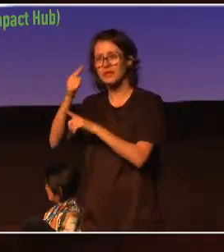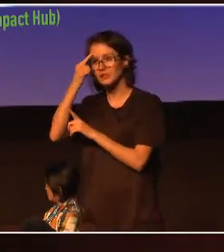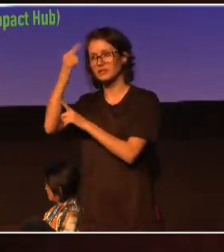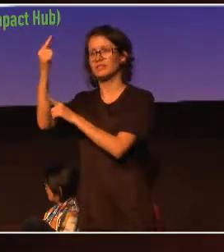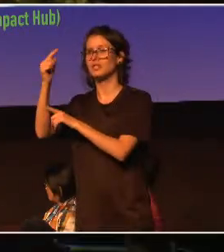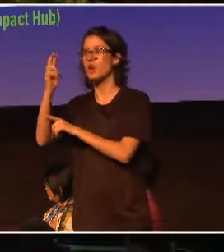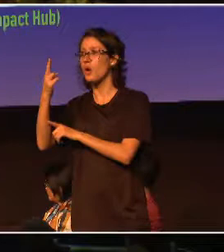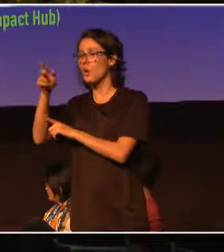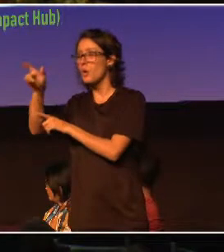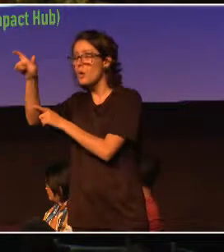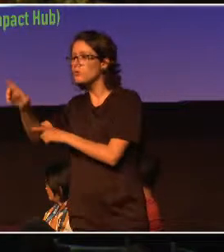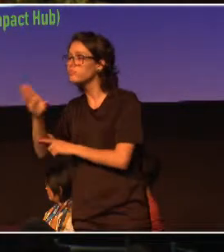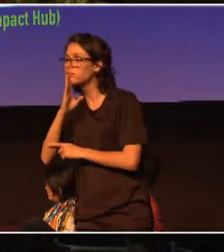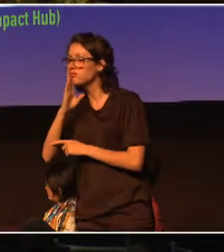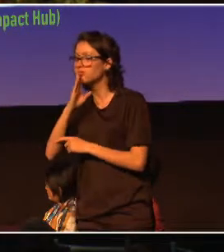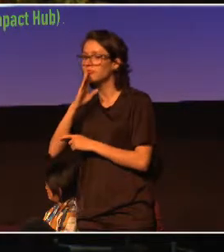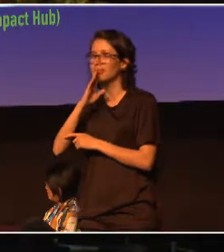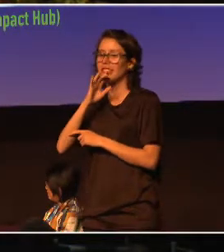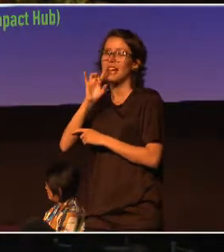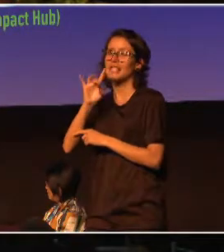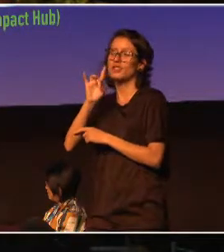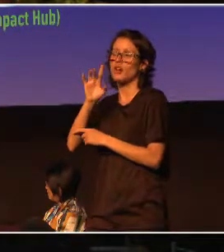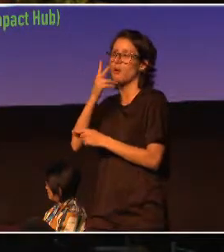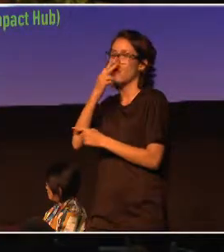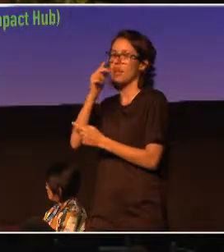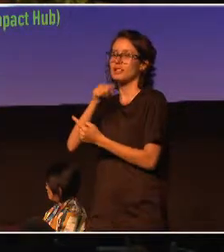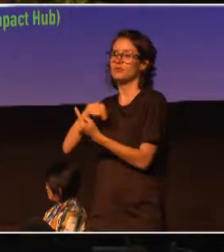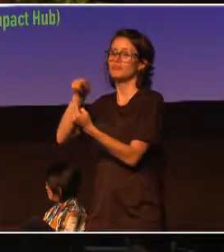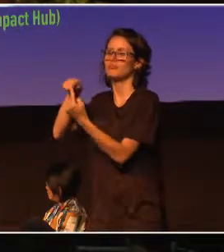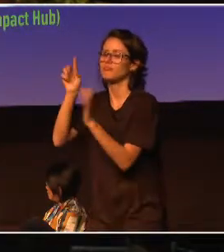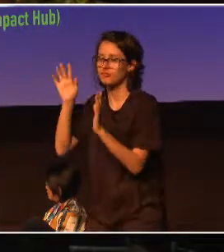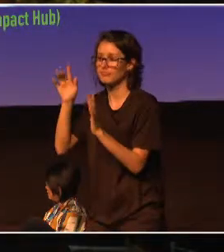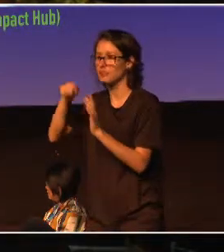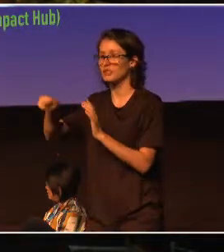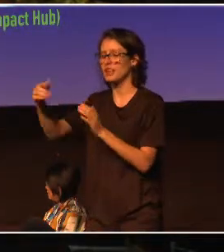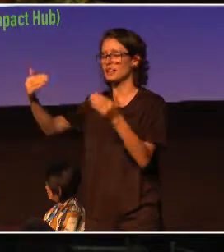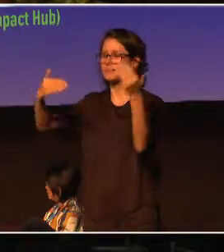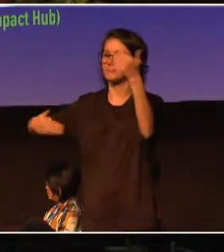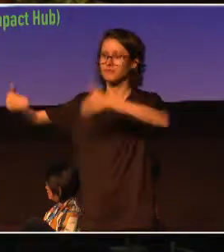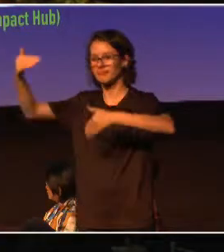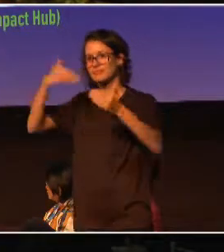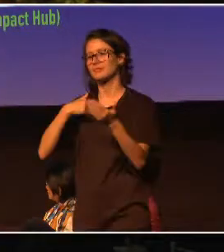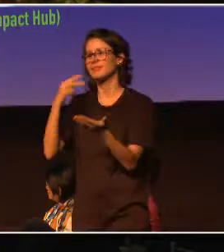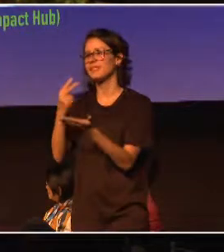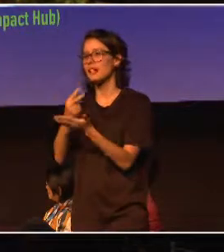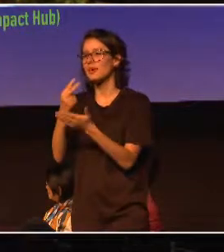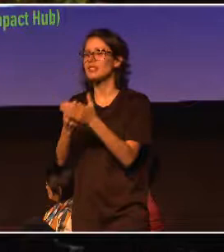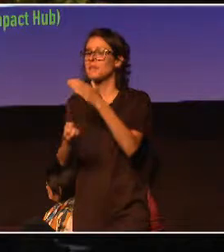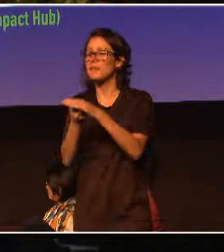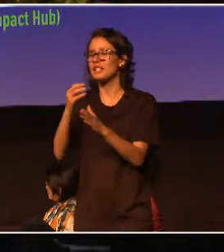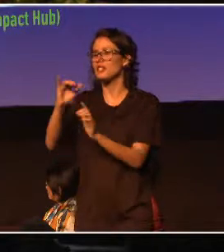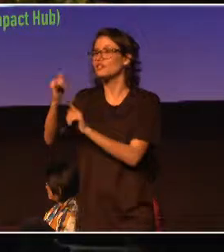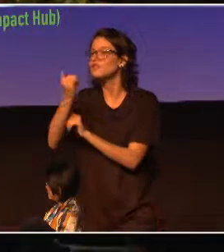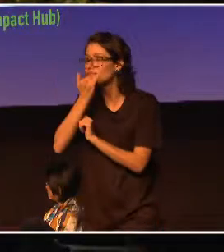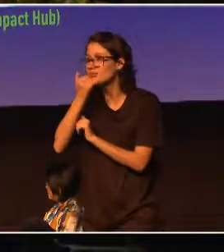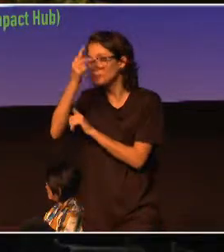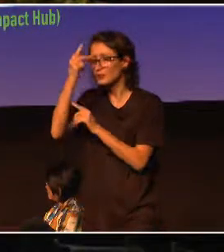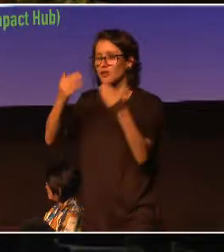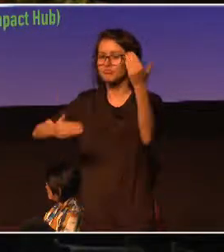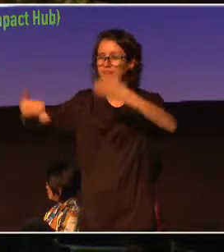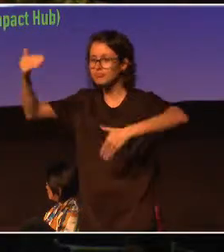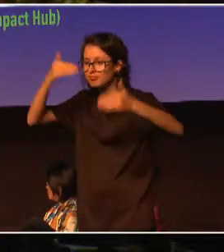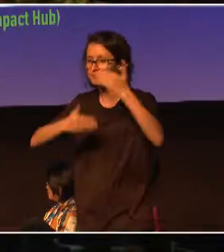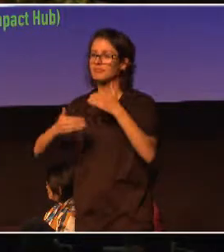que vocês vão conhecer aqui. A gente é só uma desculpa. E eu venho inventando desculpas para as pessoas se reunirem através de empreendedorismo,